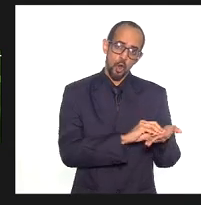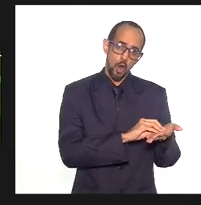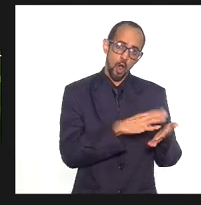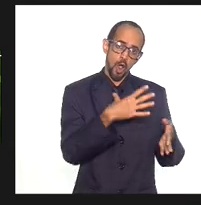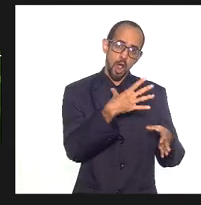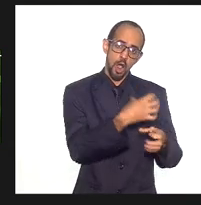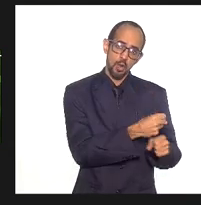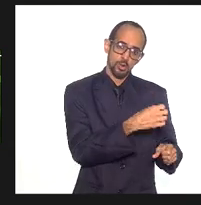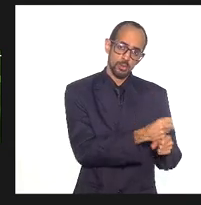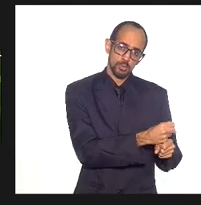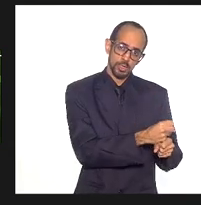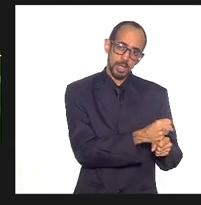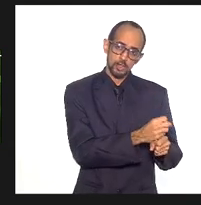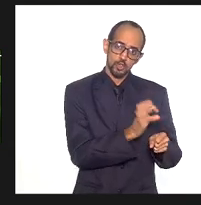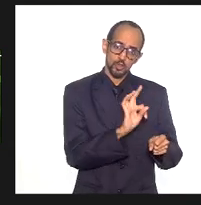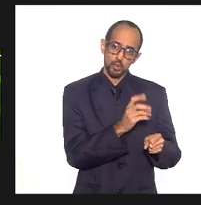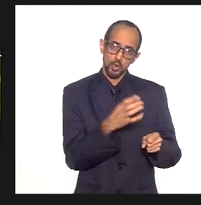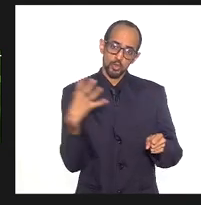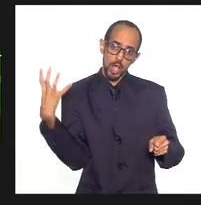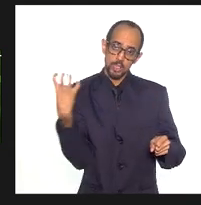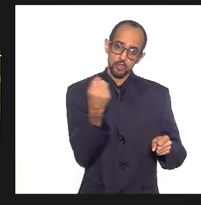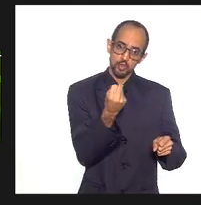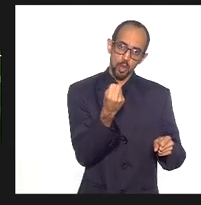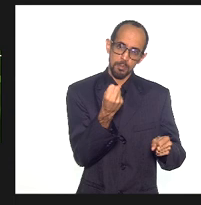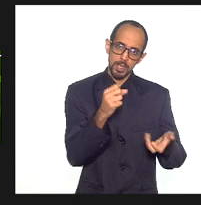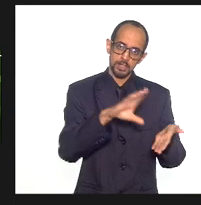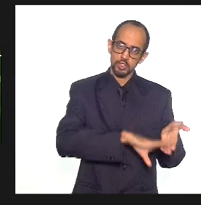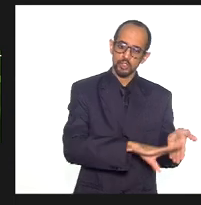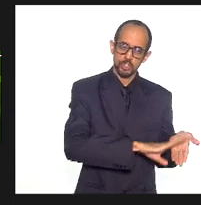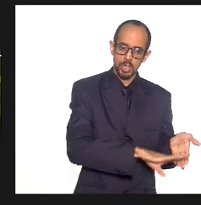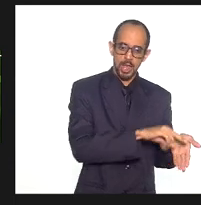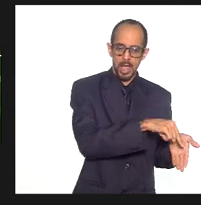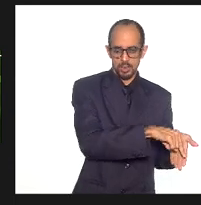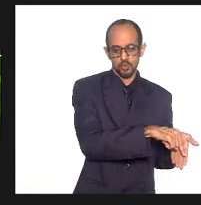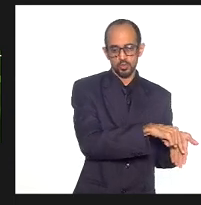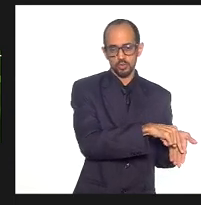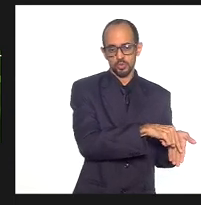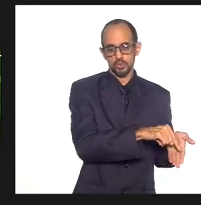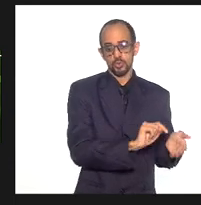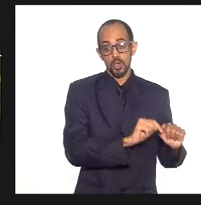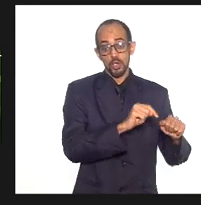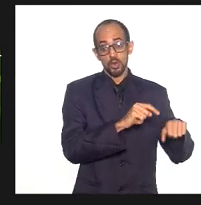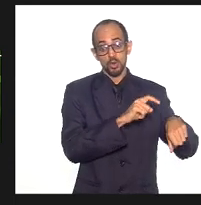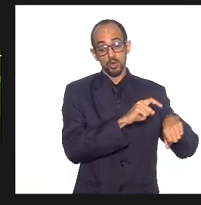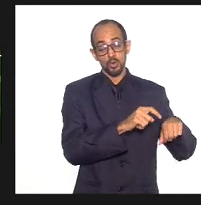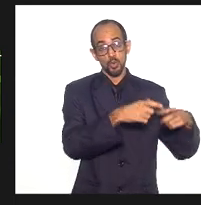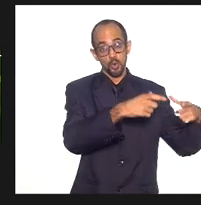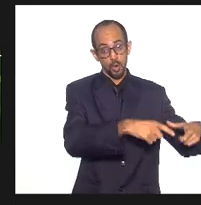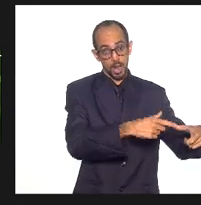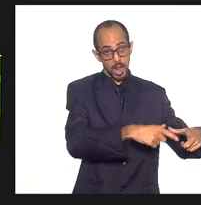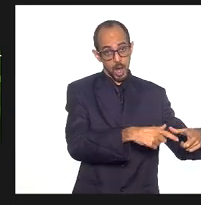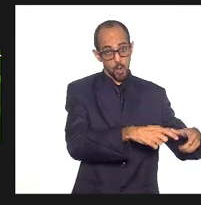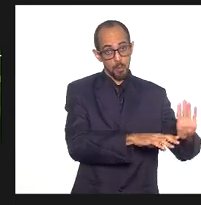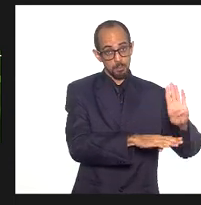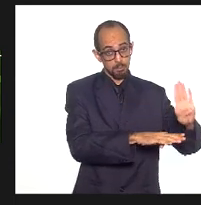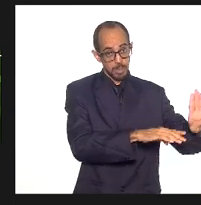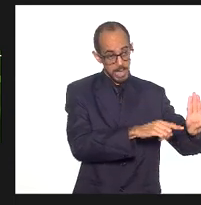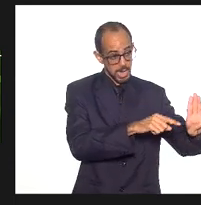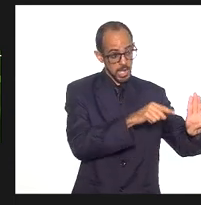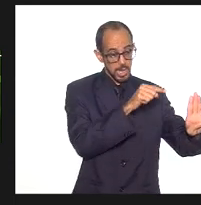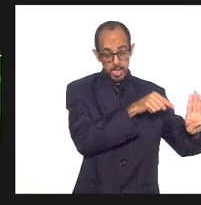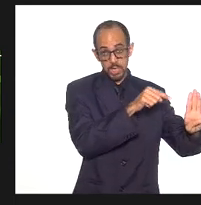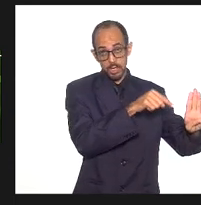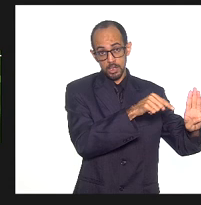dos gastos exploratórios contra o campo B na parte diretamente relacionada